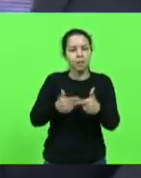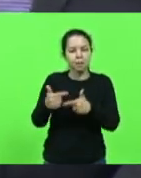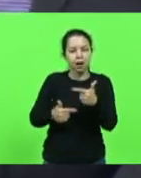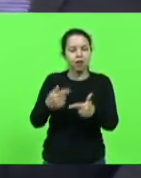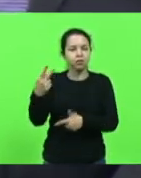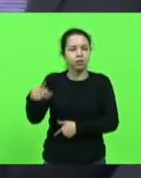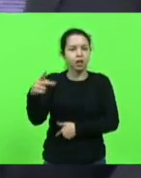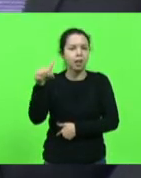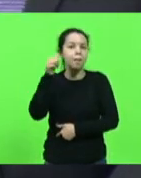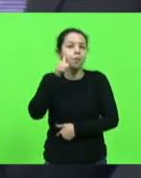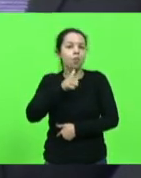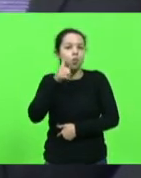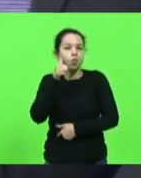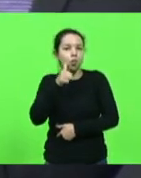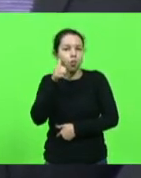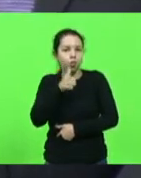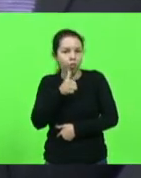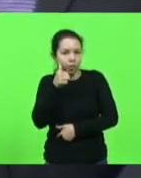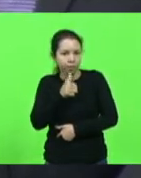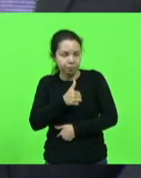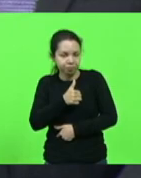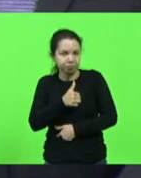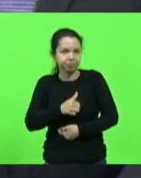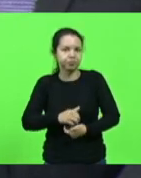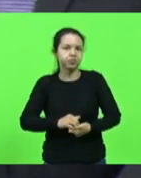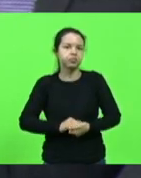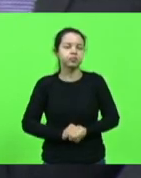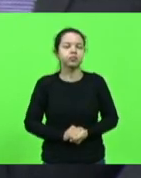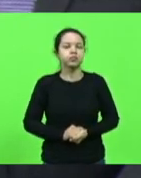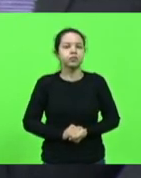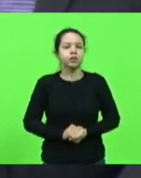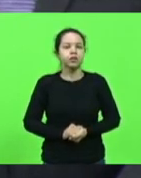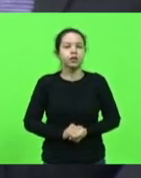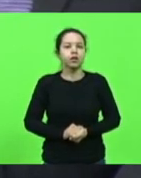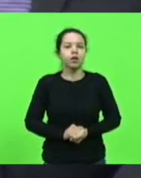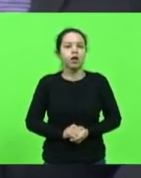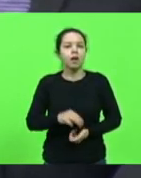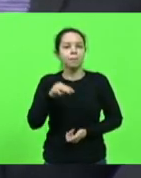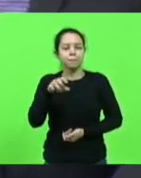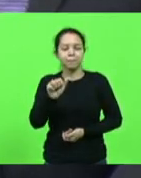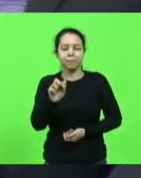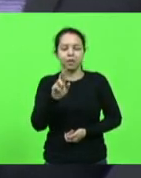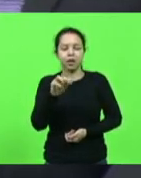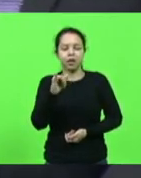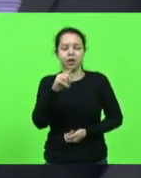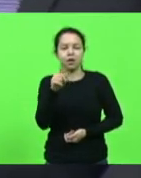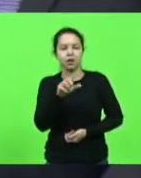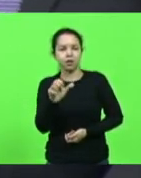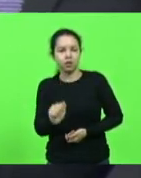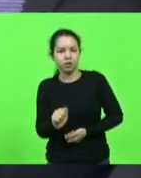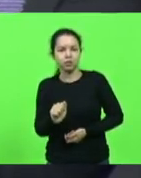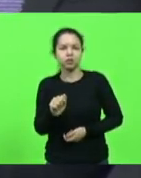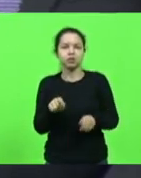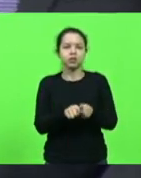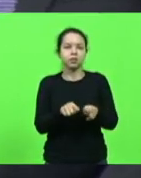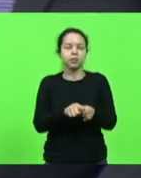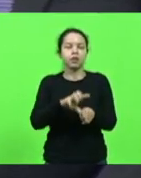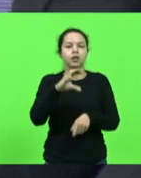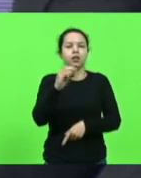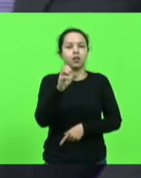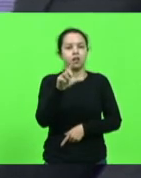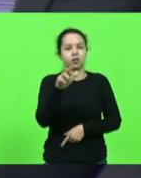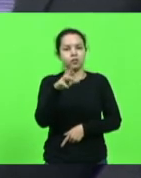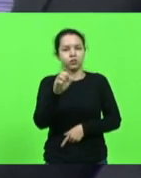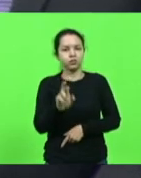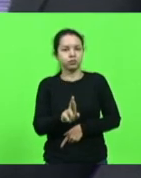porque eram todas mulheres, entre as quais eu quero destacar a Marisa e a Cleusa, que foram chefe do SOTAN, e